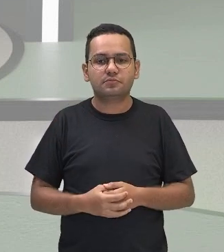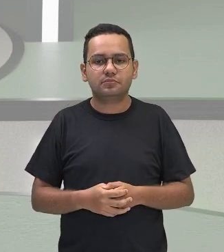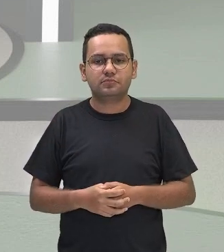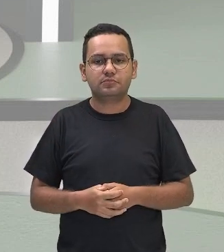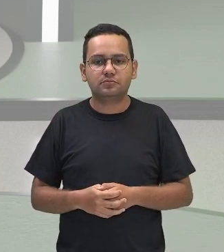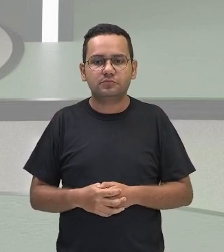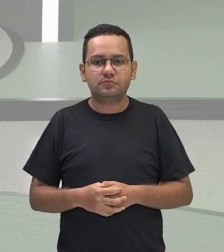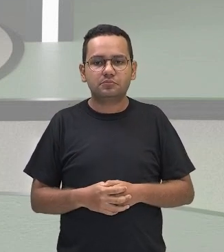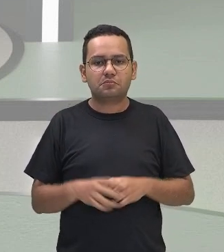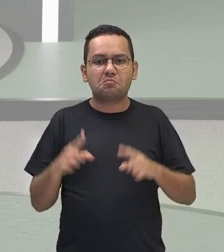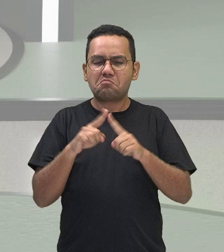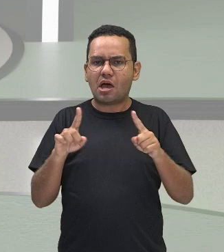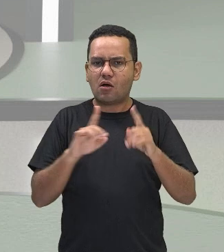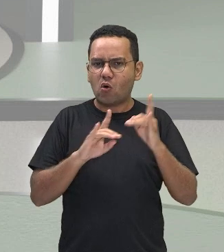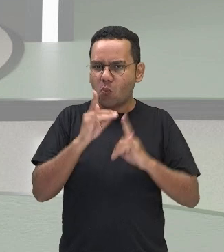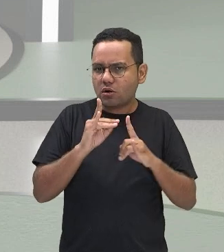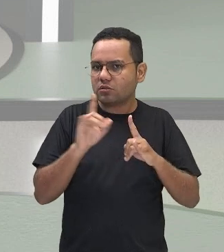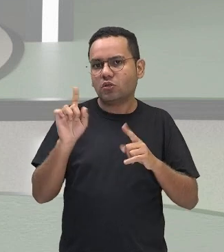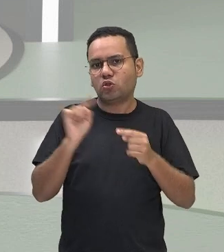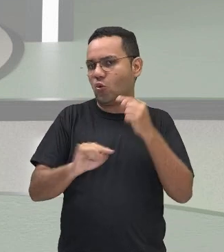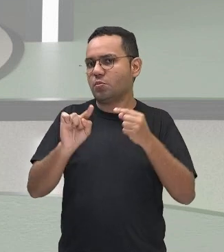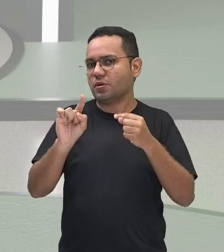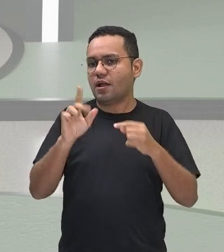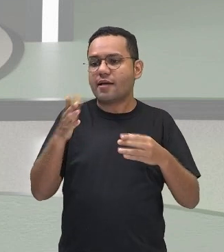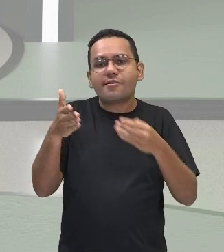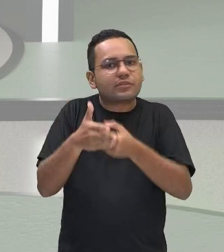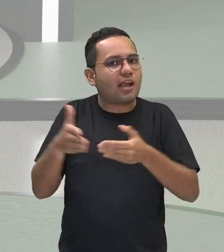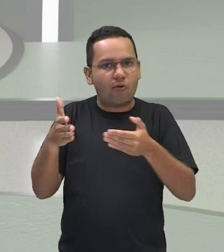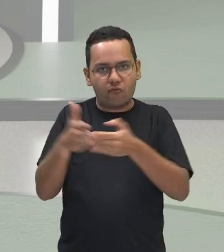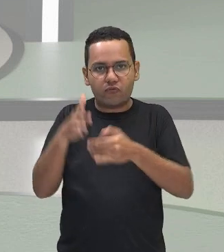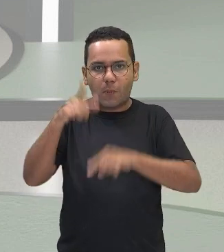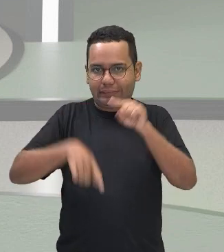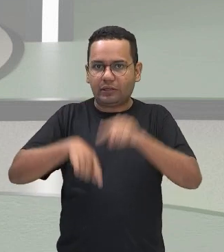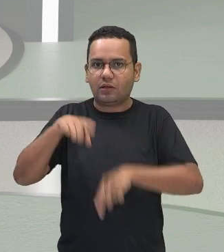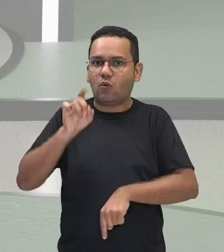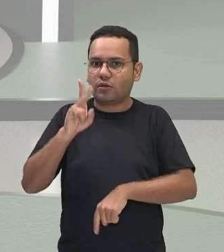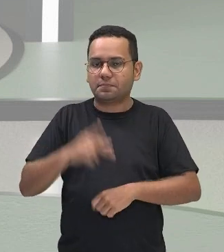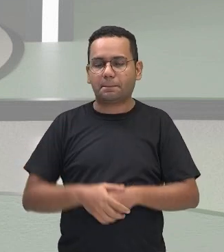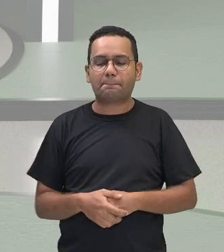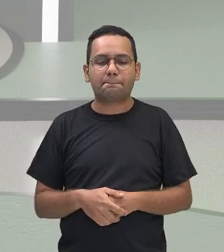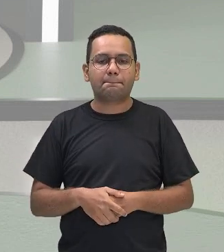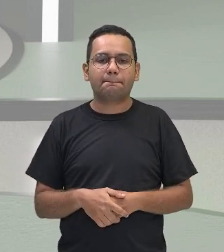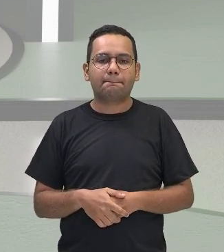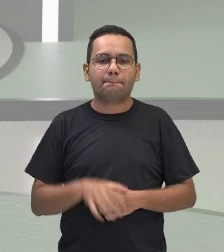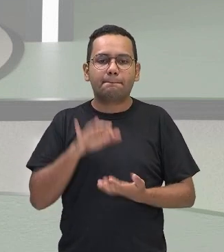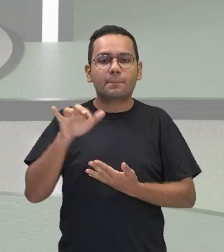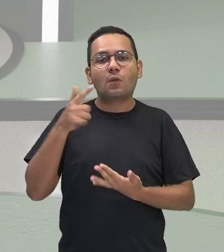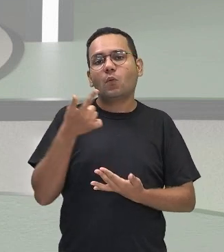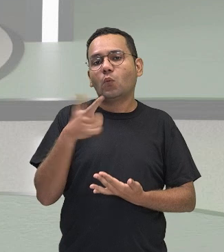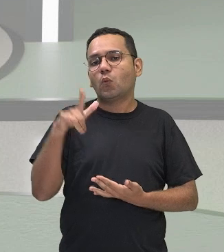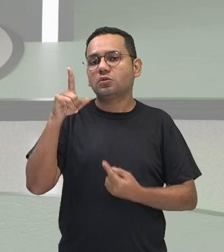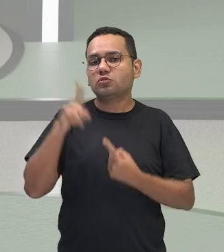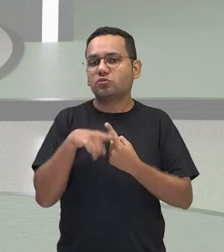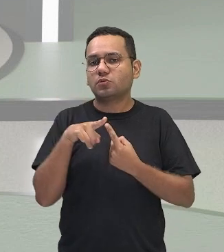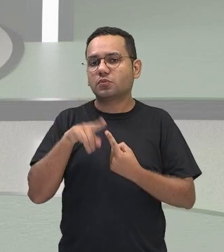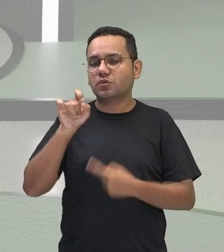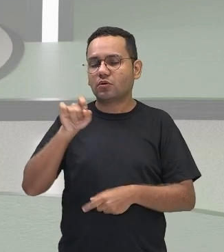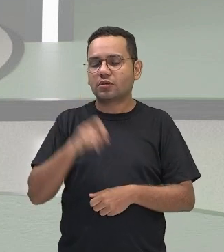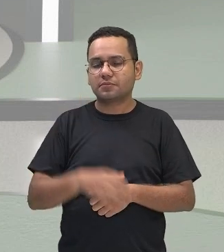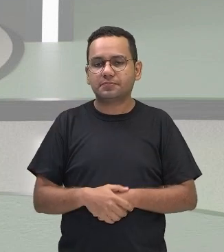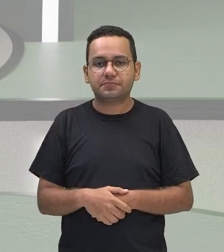uma barreira hormonal, mas sim uma barreira do tipo física, certo? Outro tipo de barreira física, tratando-se de